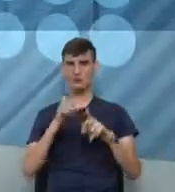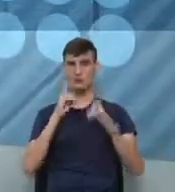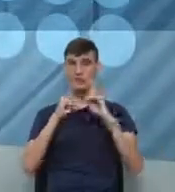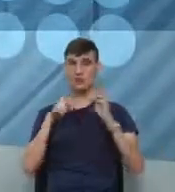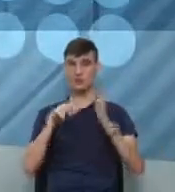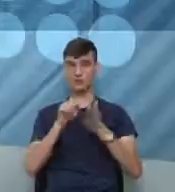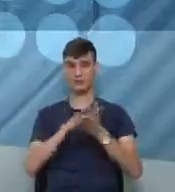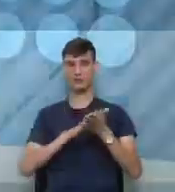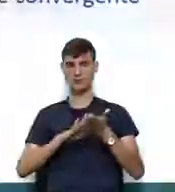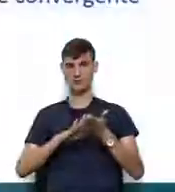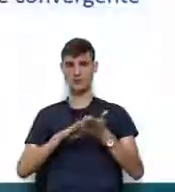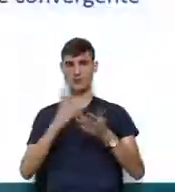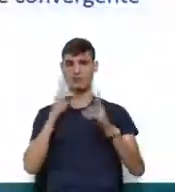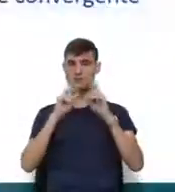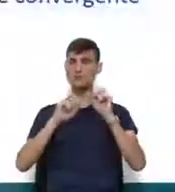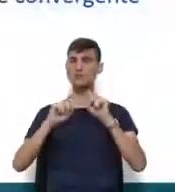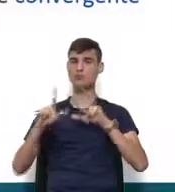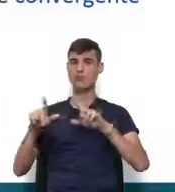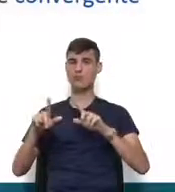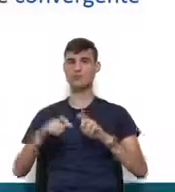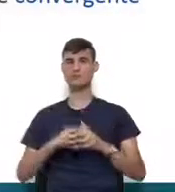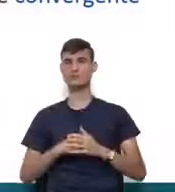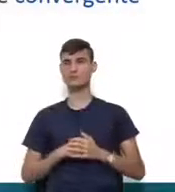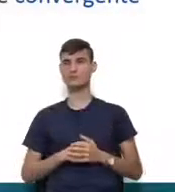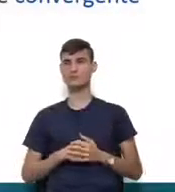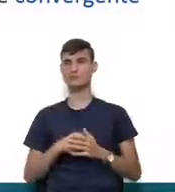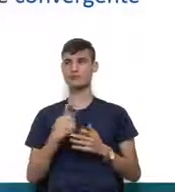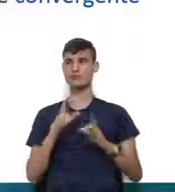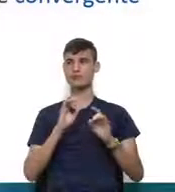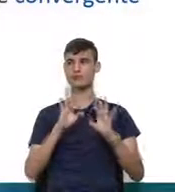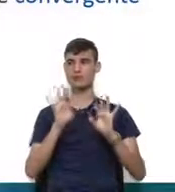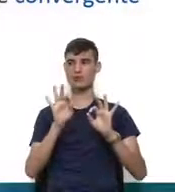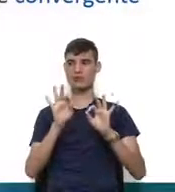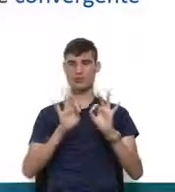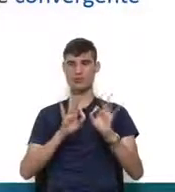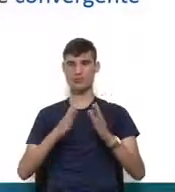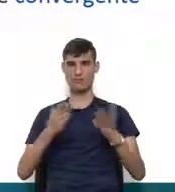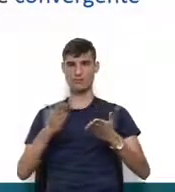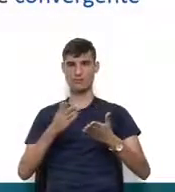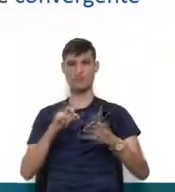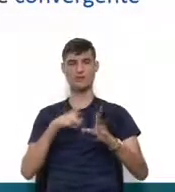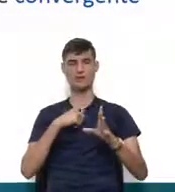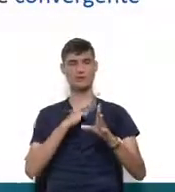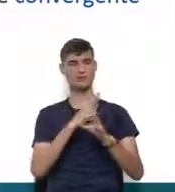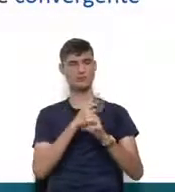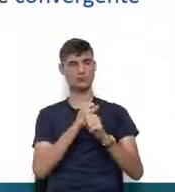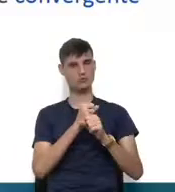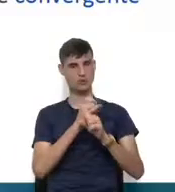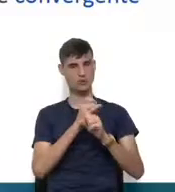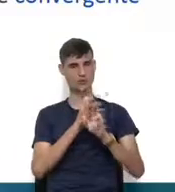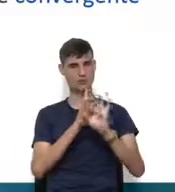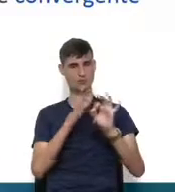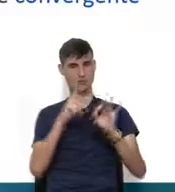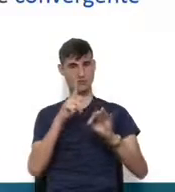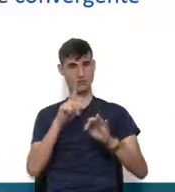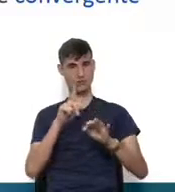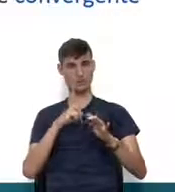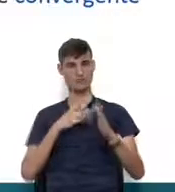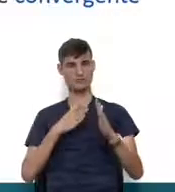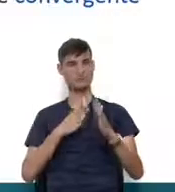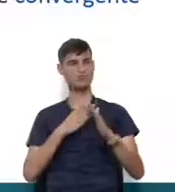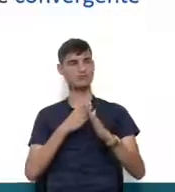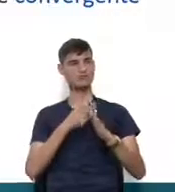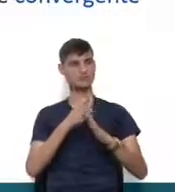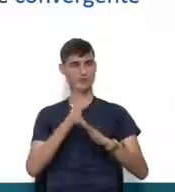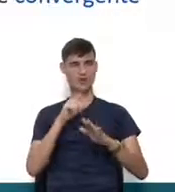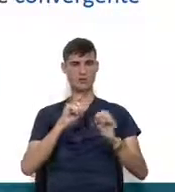situação problema, vamos ao quadro. Então, só organizando aqui, essa é a soma dos termos de uma PG infinita, tá? Que foi o que eu